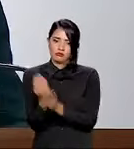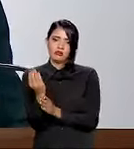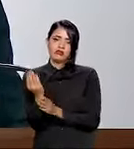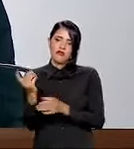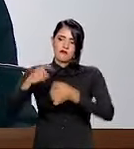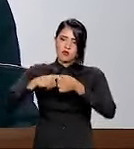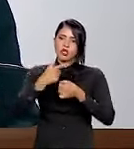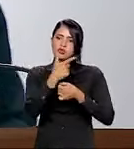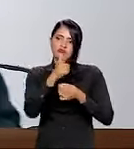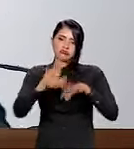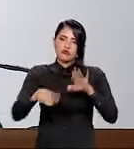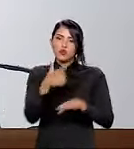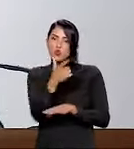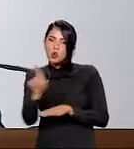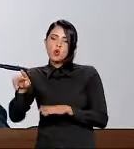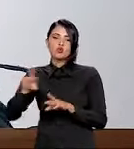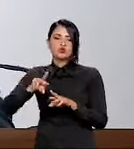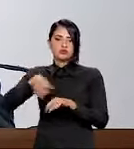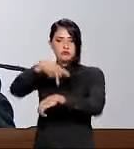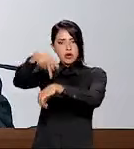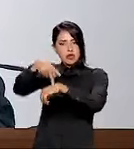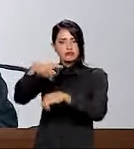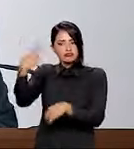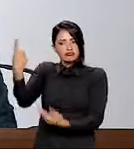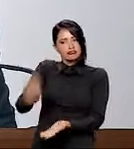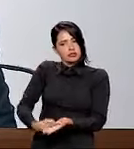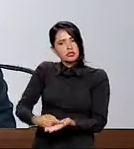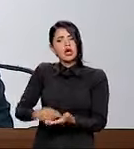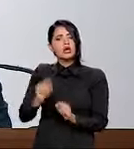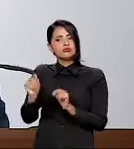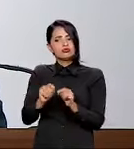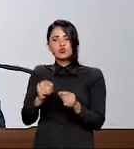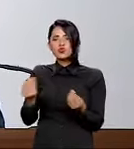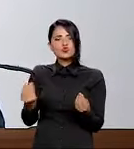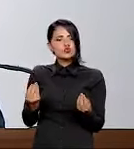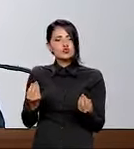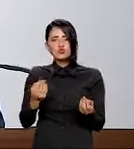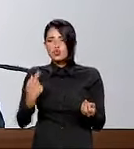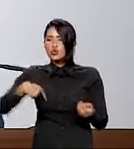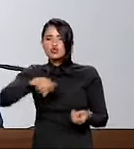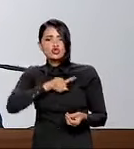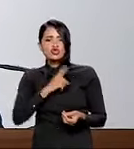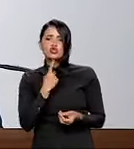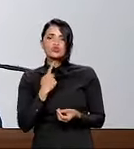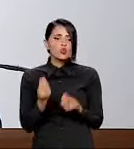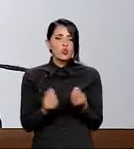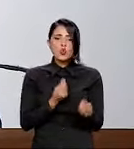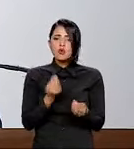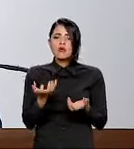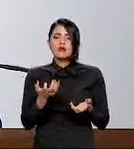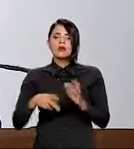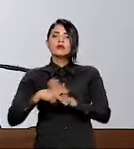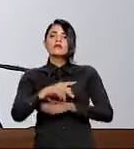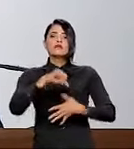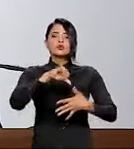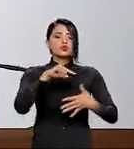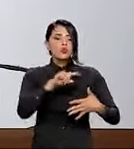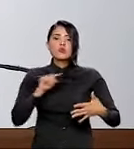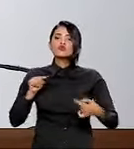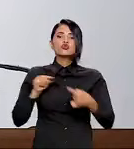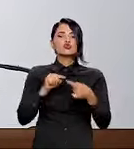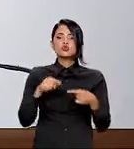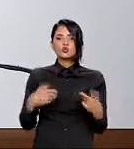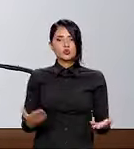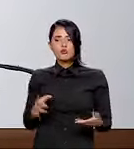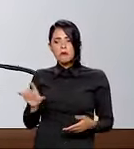talvez em outro país, para que a gente possa afirmar definitivamente o que a gente quer da América do Sul. O que é